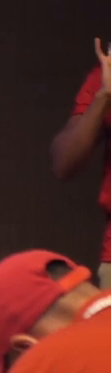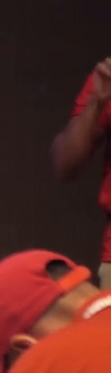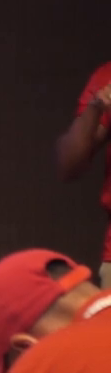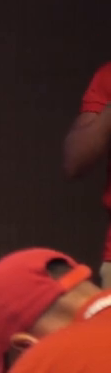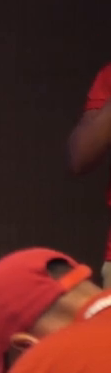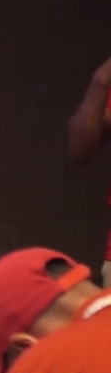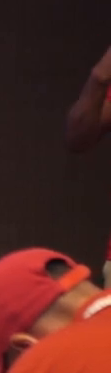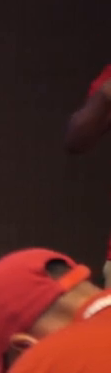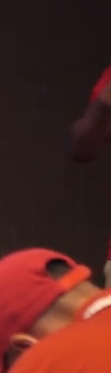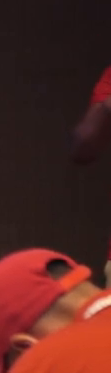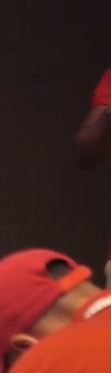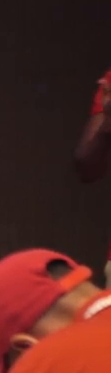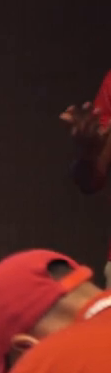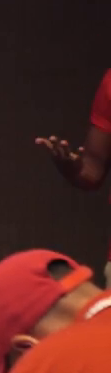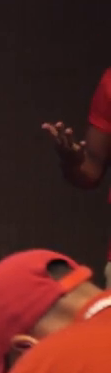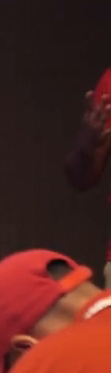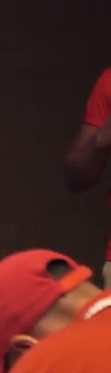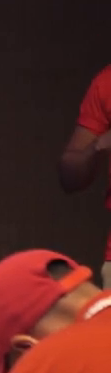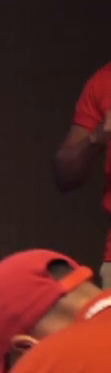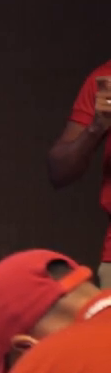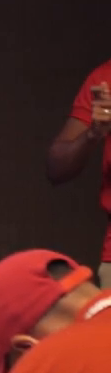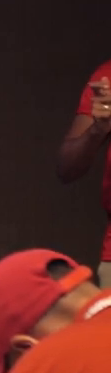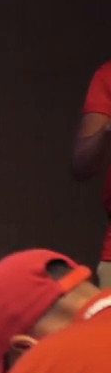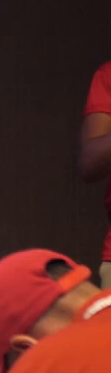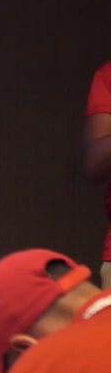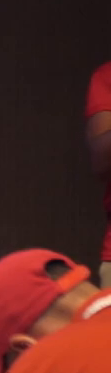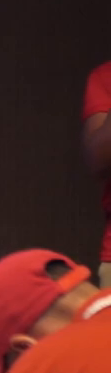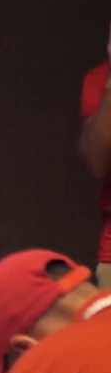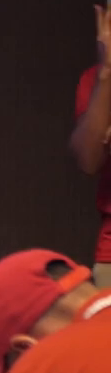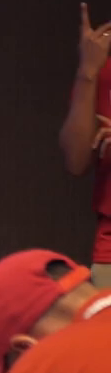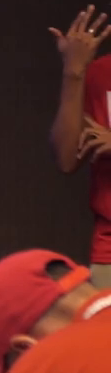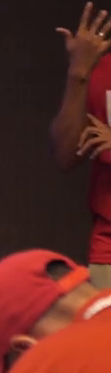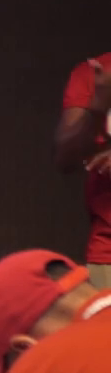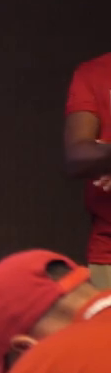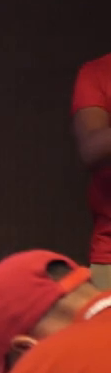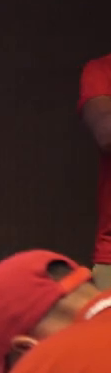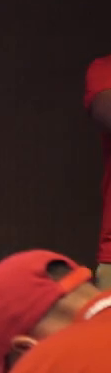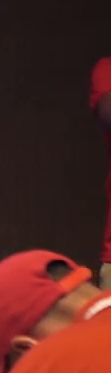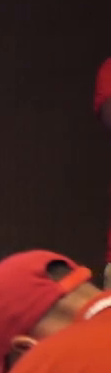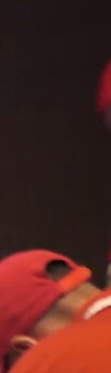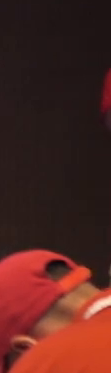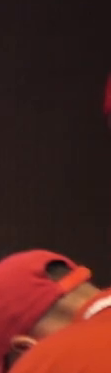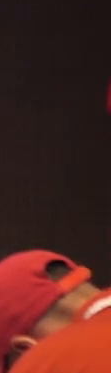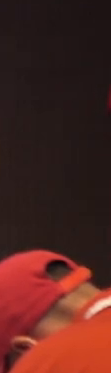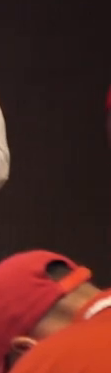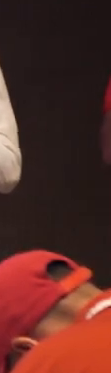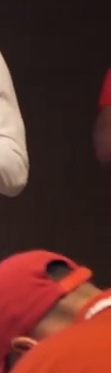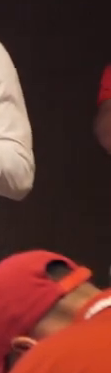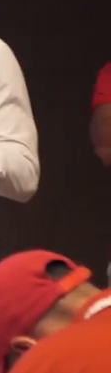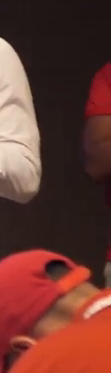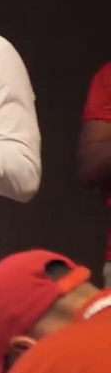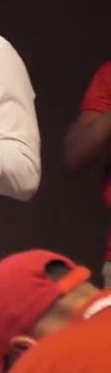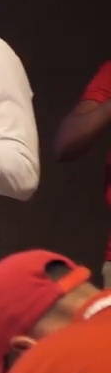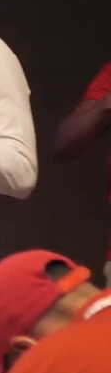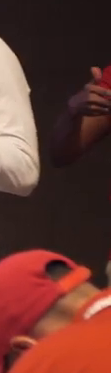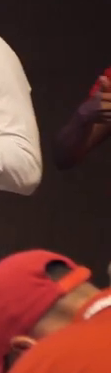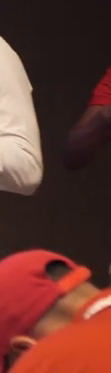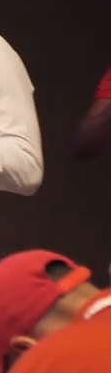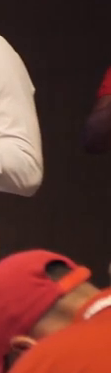fugir. Cada bairro tem sua história, tem temas específicos. Mas eu acho que essa eleição é uma eleição